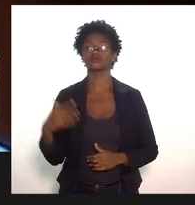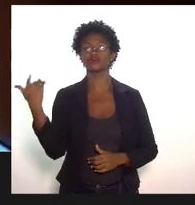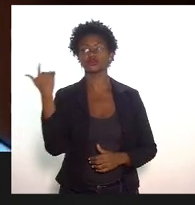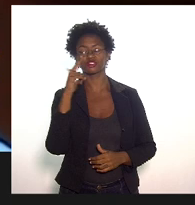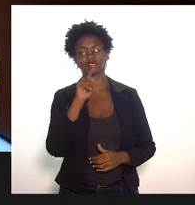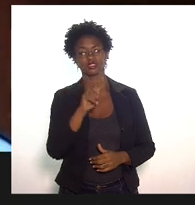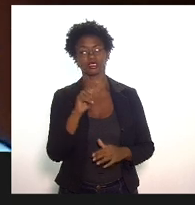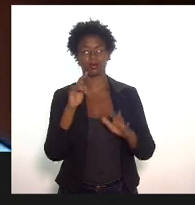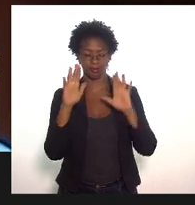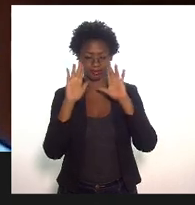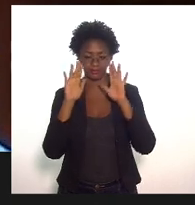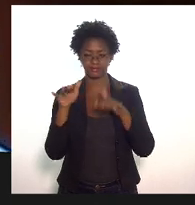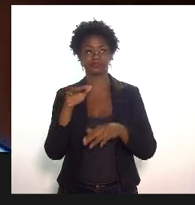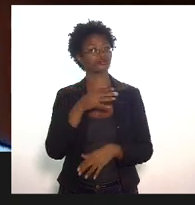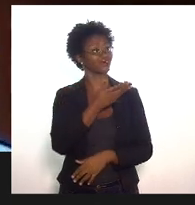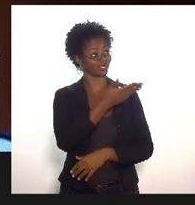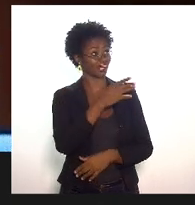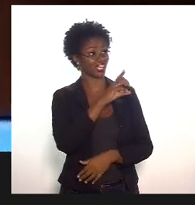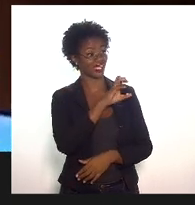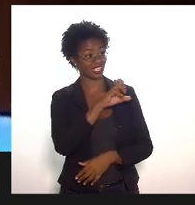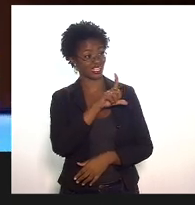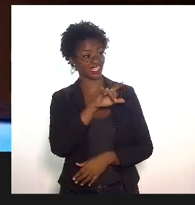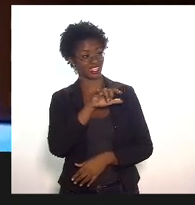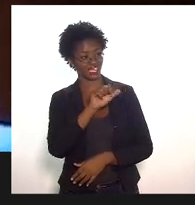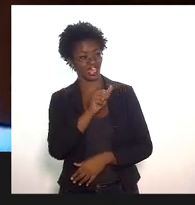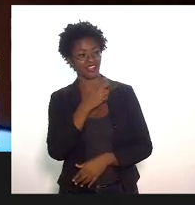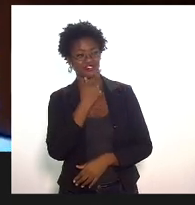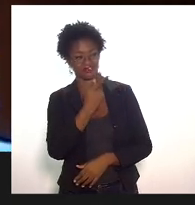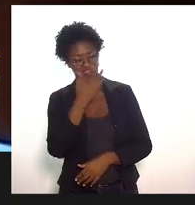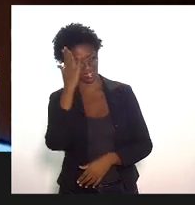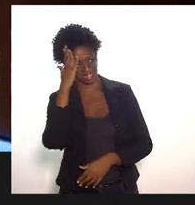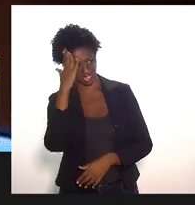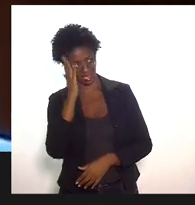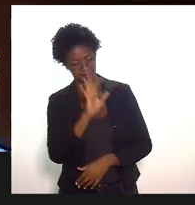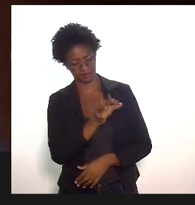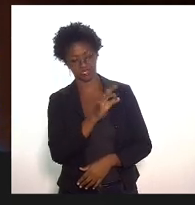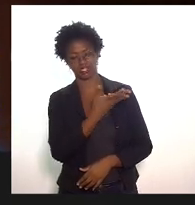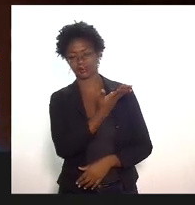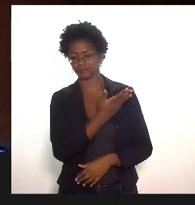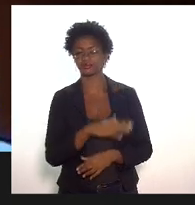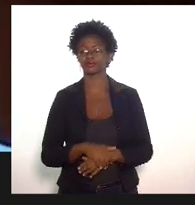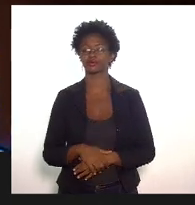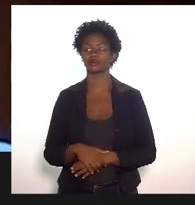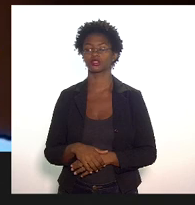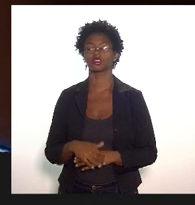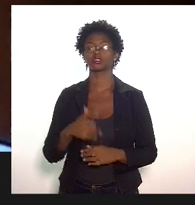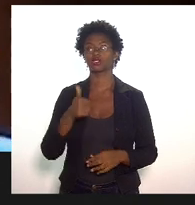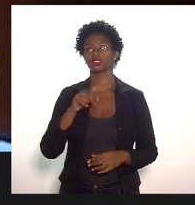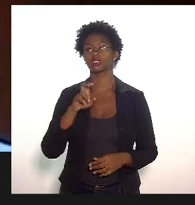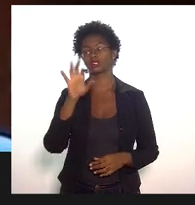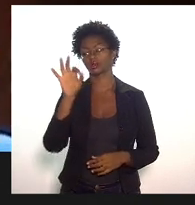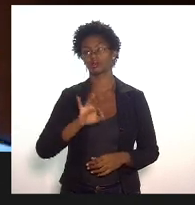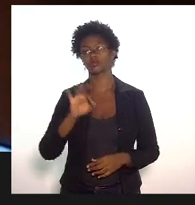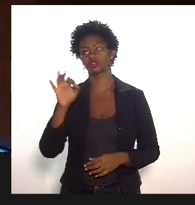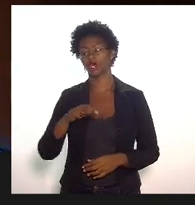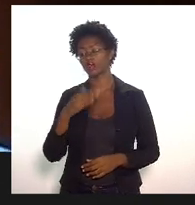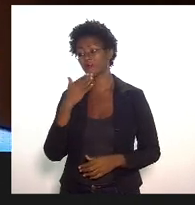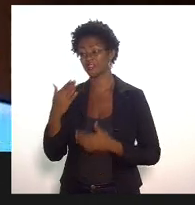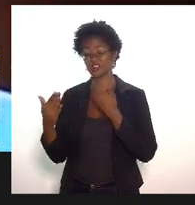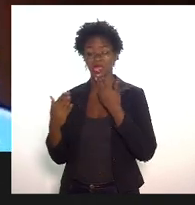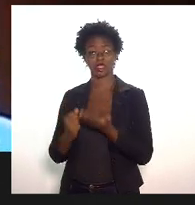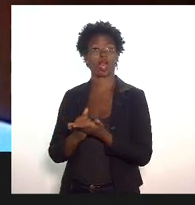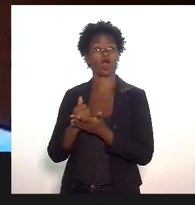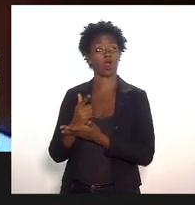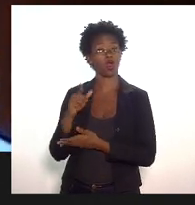Célia Jordão, que conhece bem a pauta, cerca de 65% de suas encomendas à indústria naval brasileira.